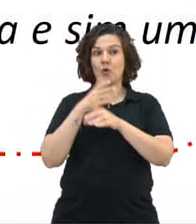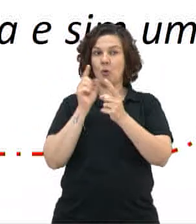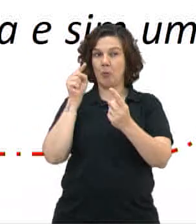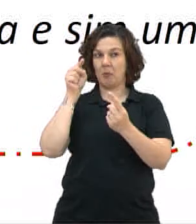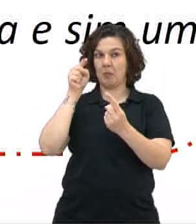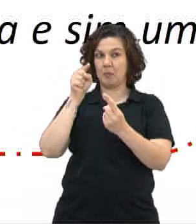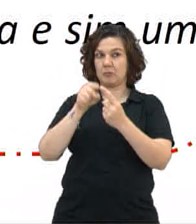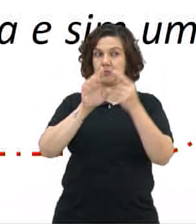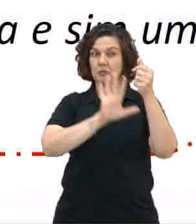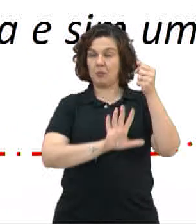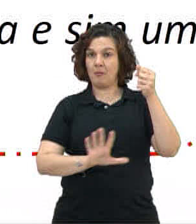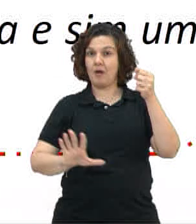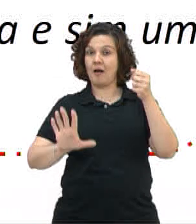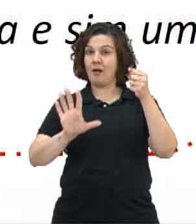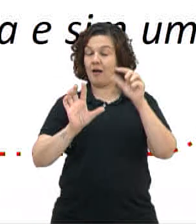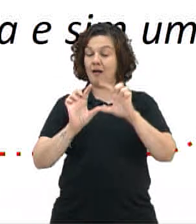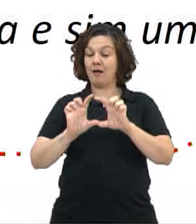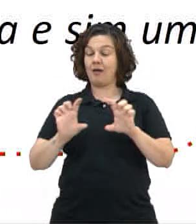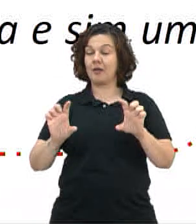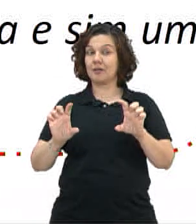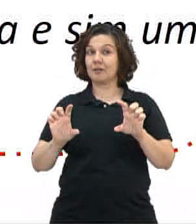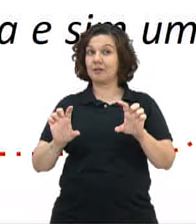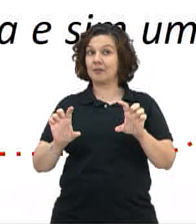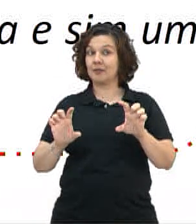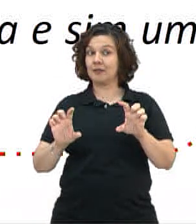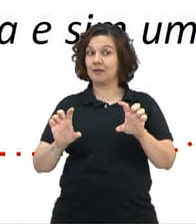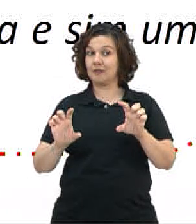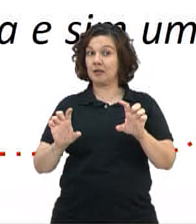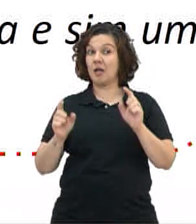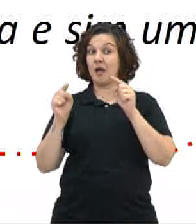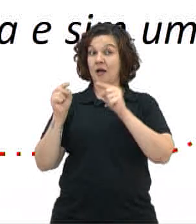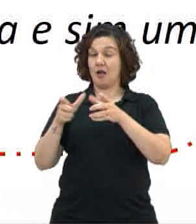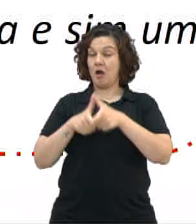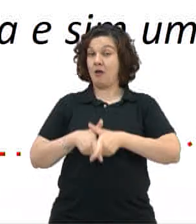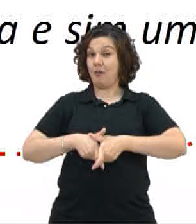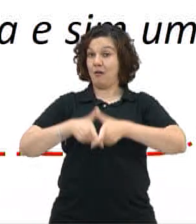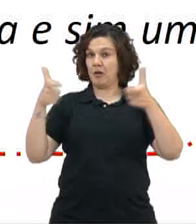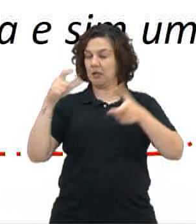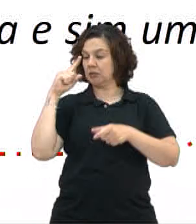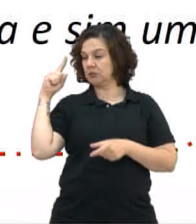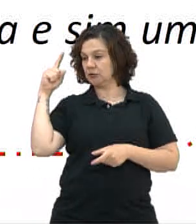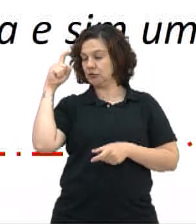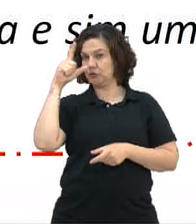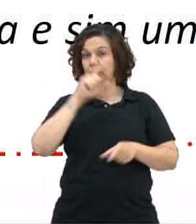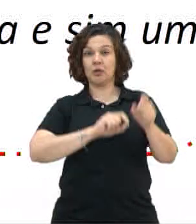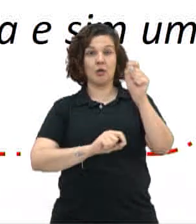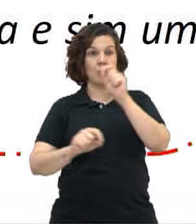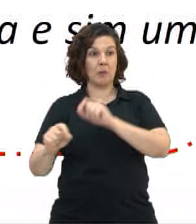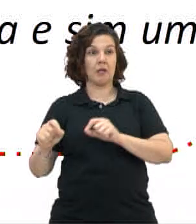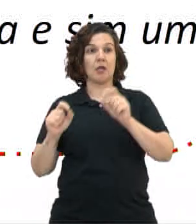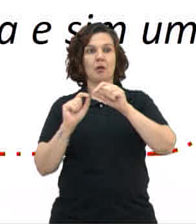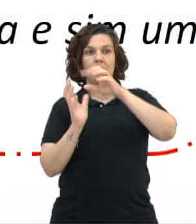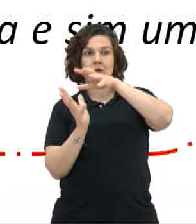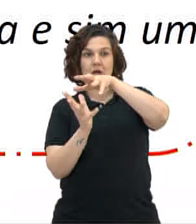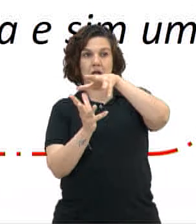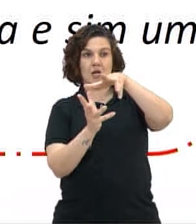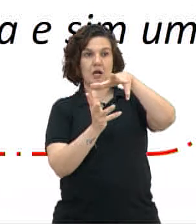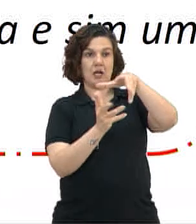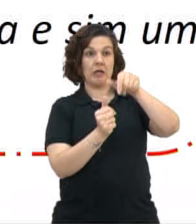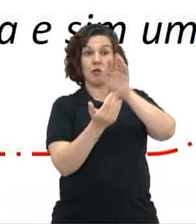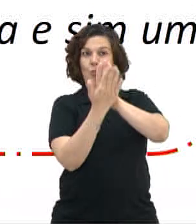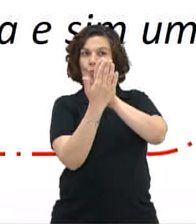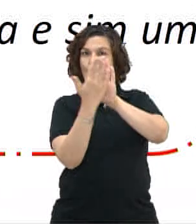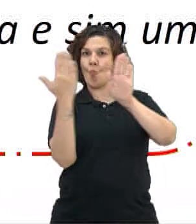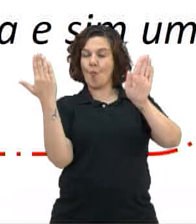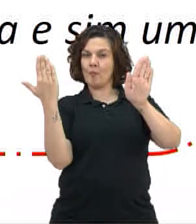em uma área, nós falamos que estamos representando em uma área plana. A grande dificuldade ocorre em função da forma da Terra, que não é